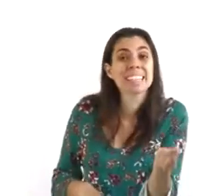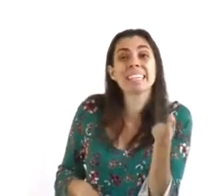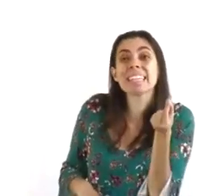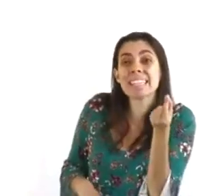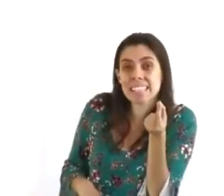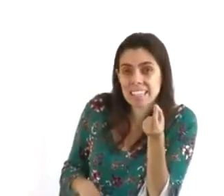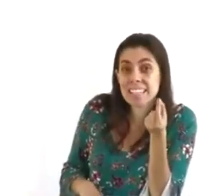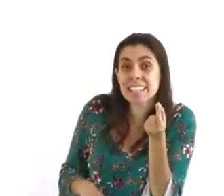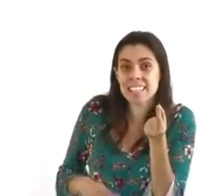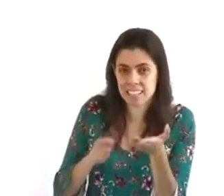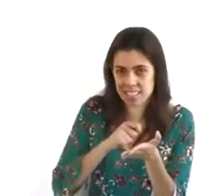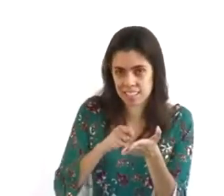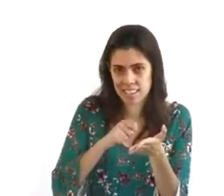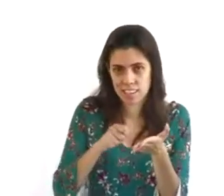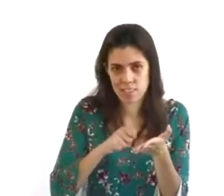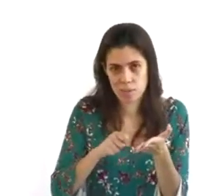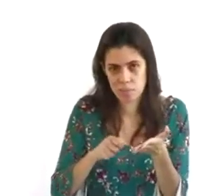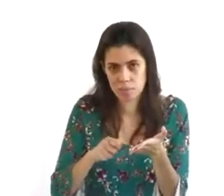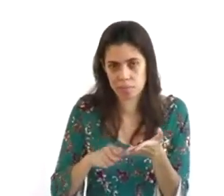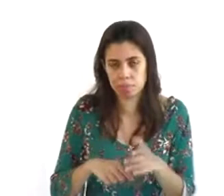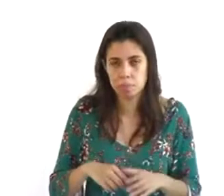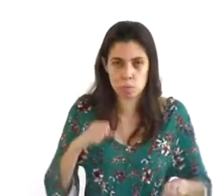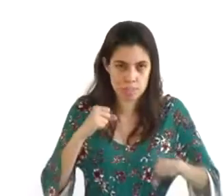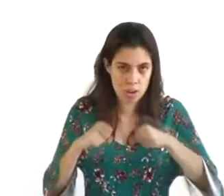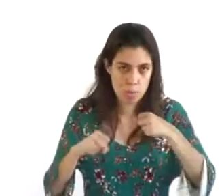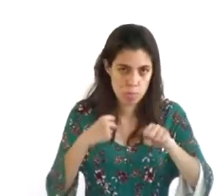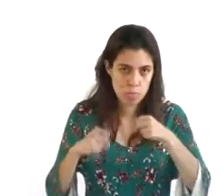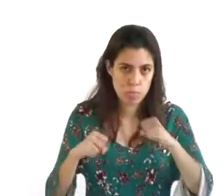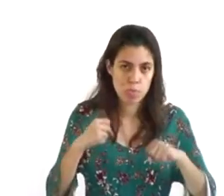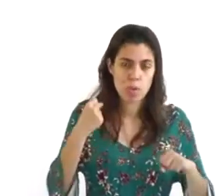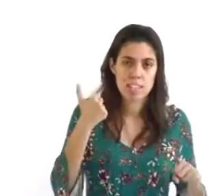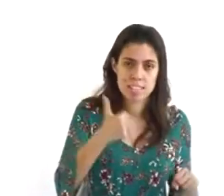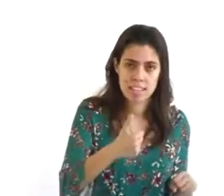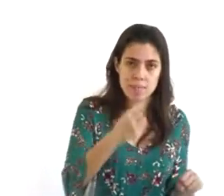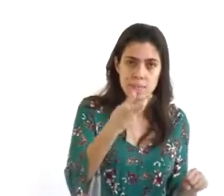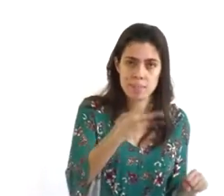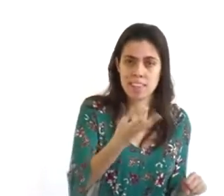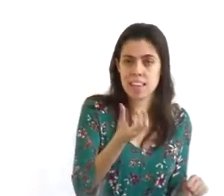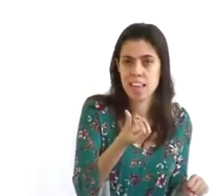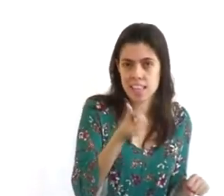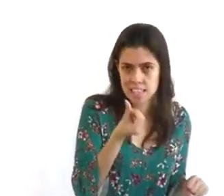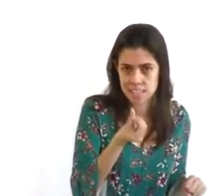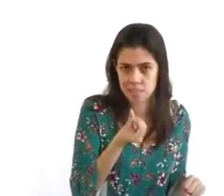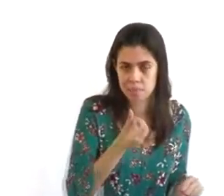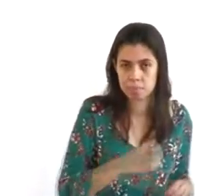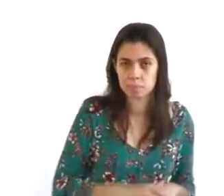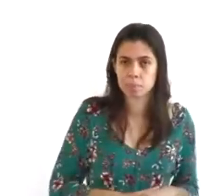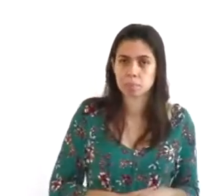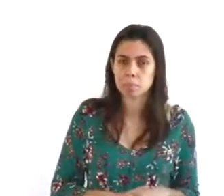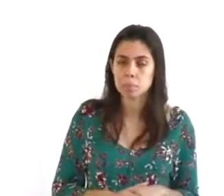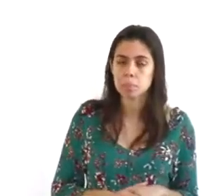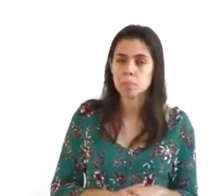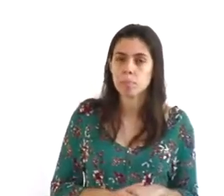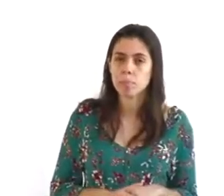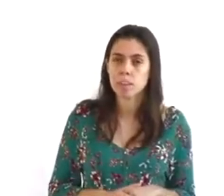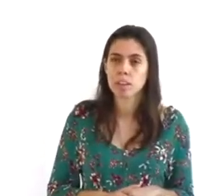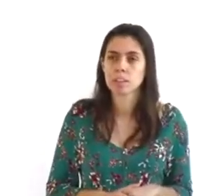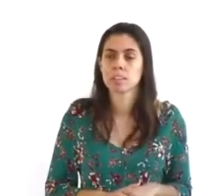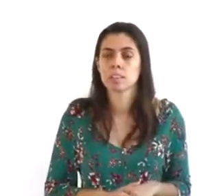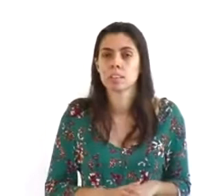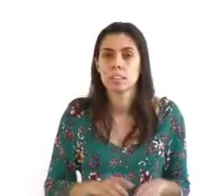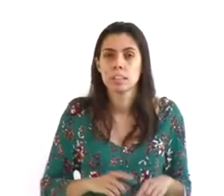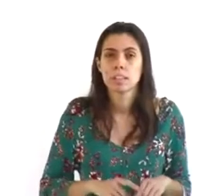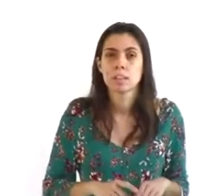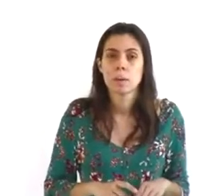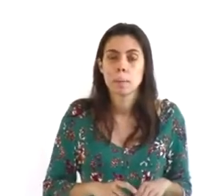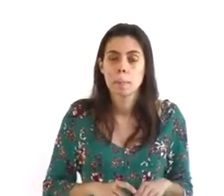este salmo. E é interessante, irmãos, o tempo não me permite agora fazer todas as leituras, mas vou citar. É possível